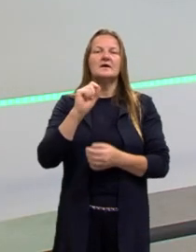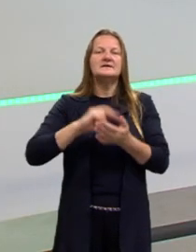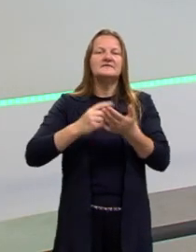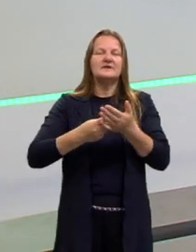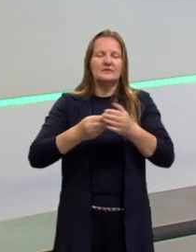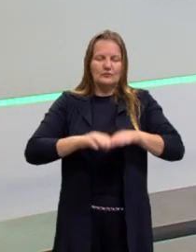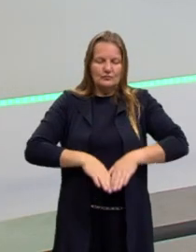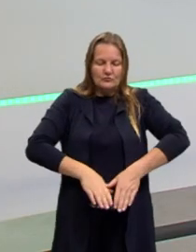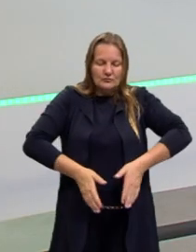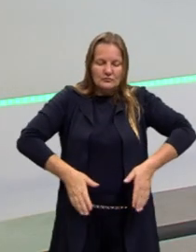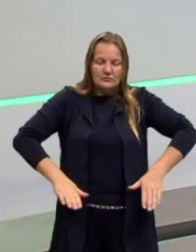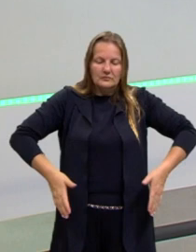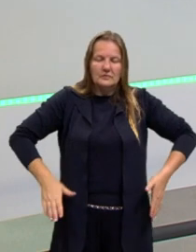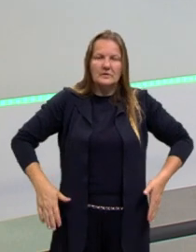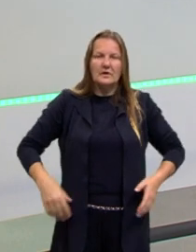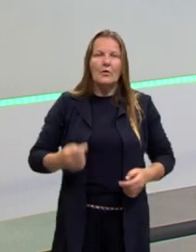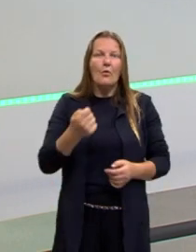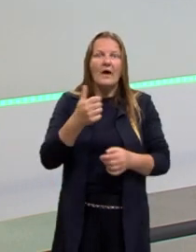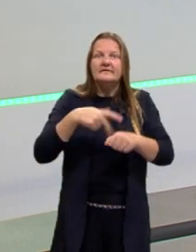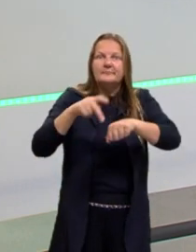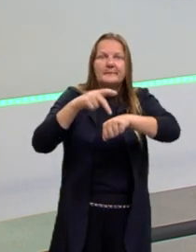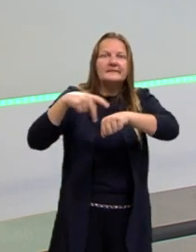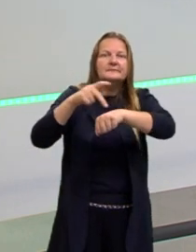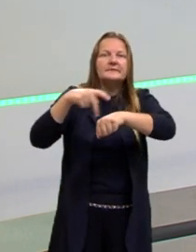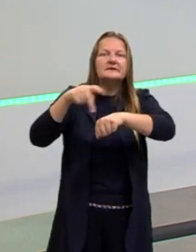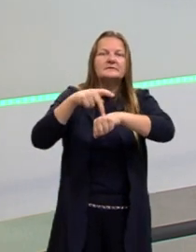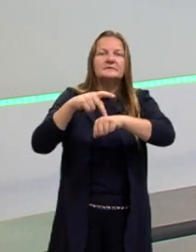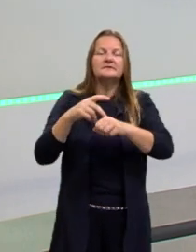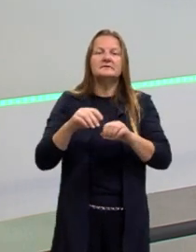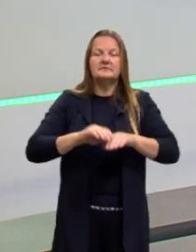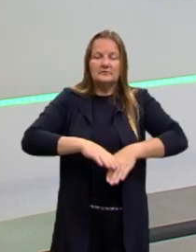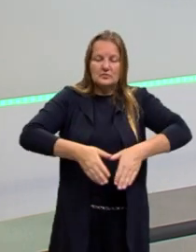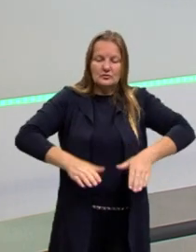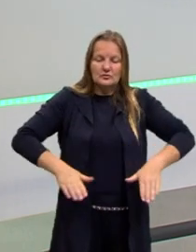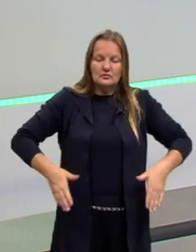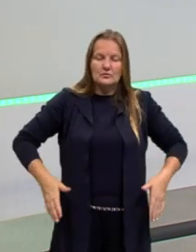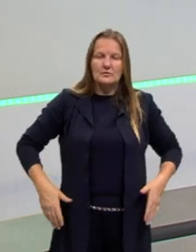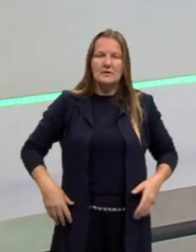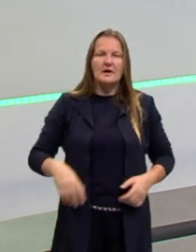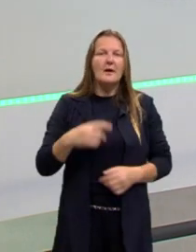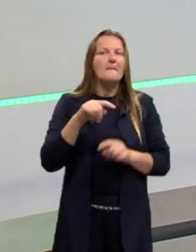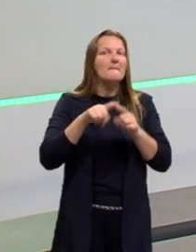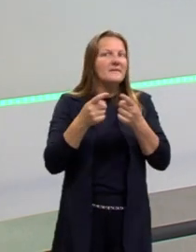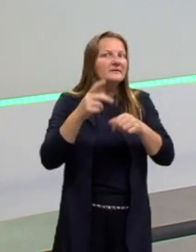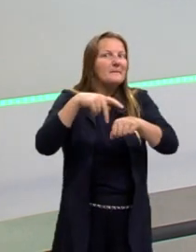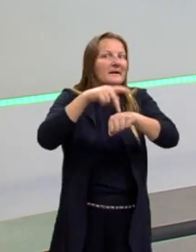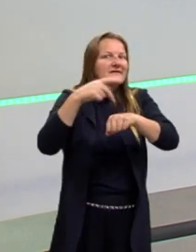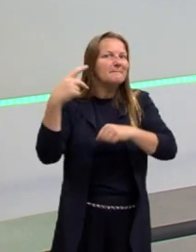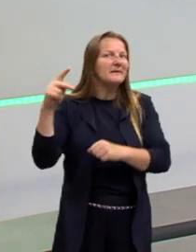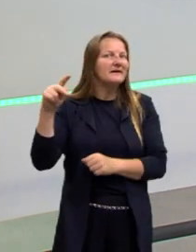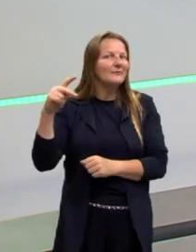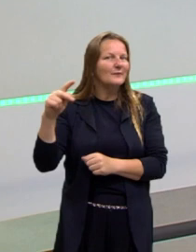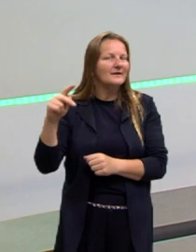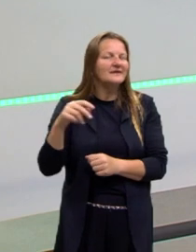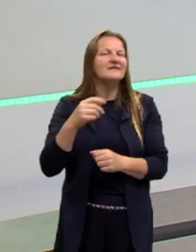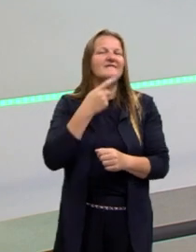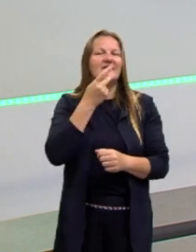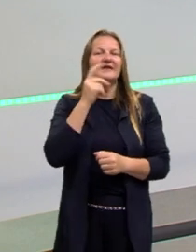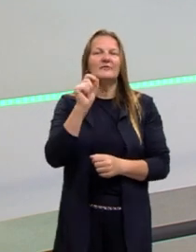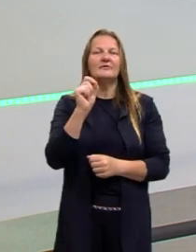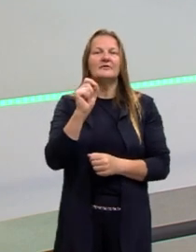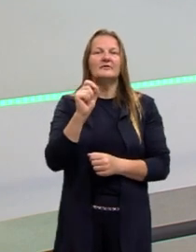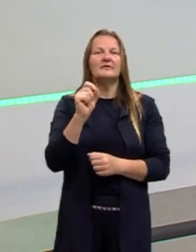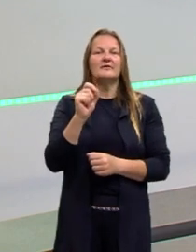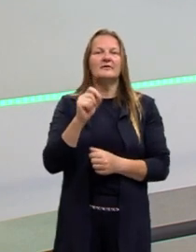na maioria dos países na no país Paraguai que também fala língua espanhola se chama